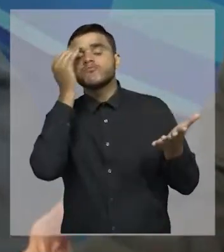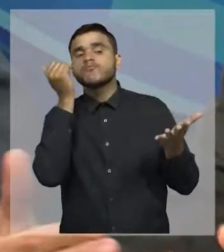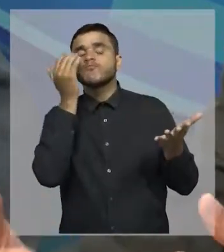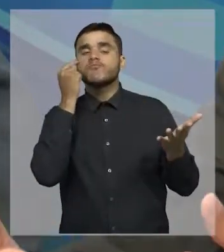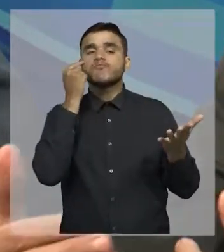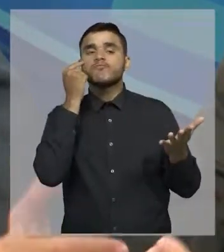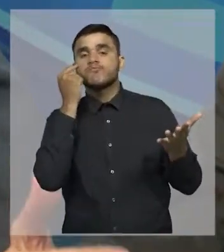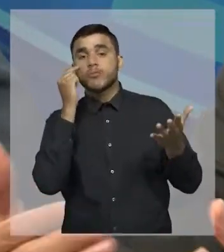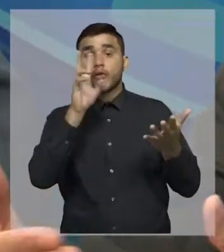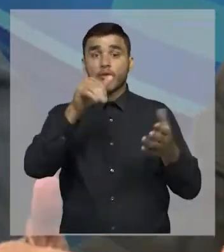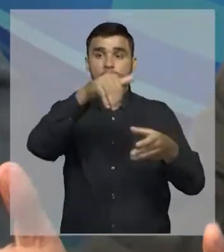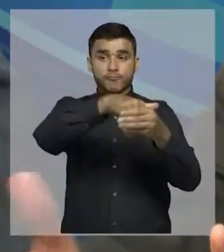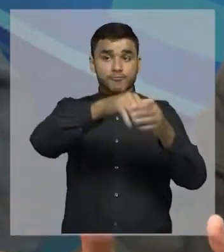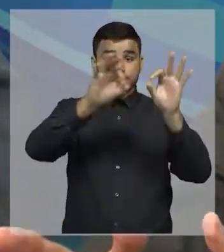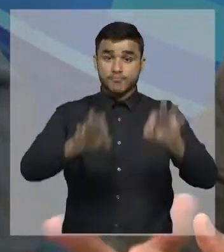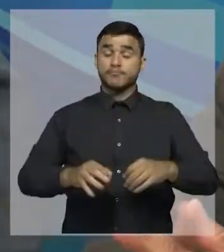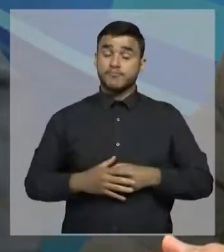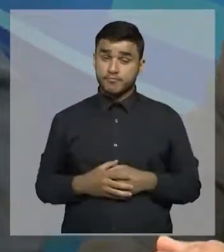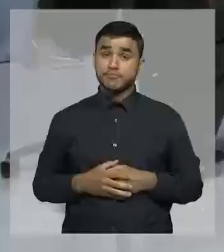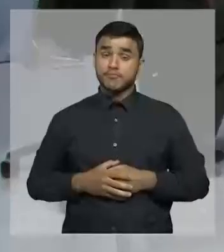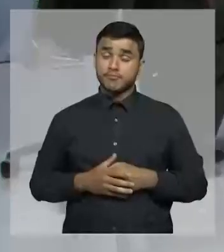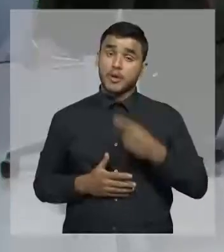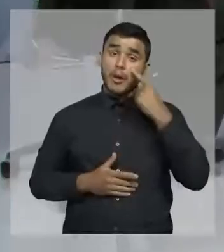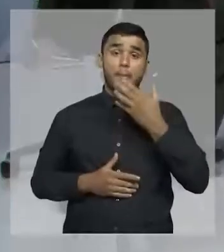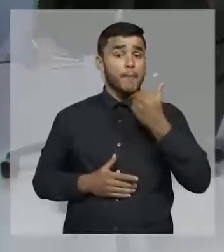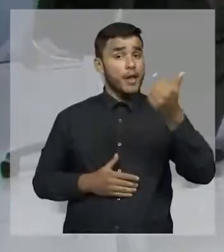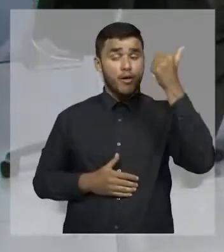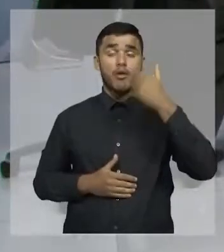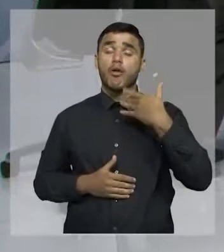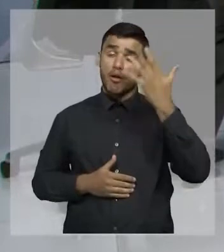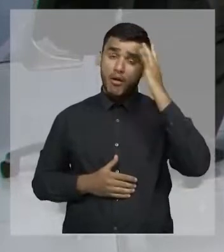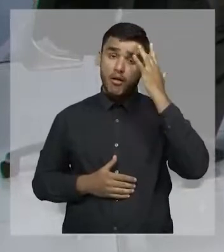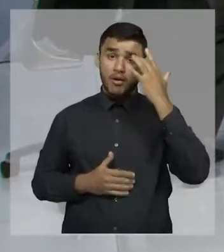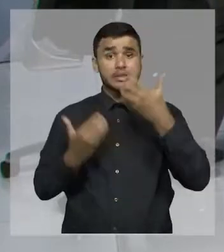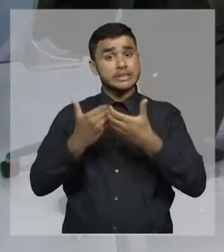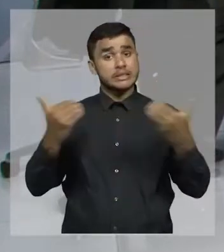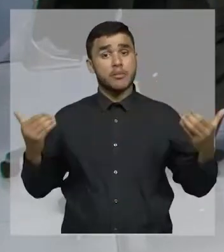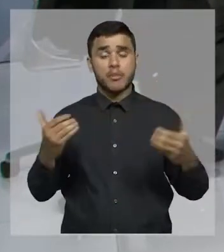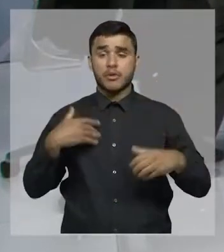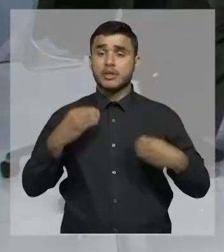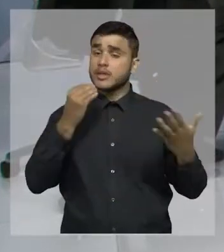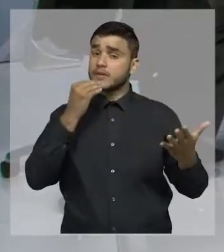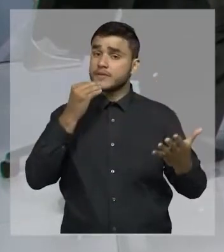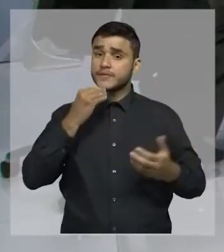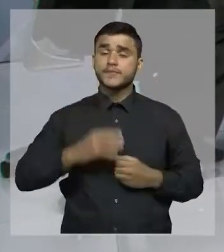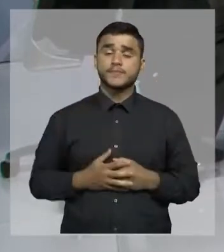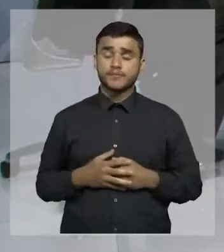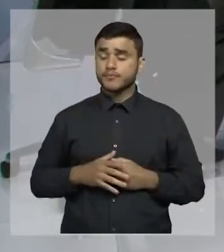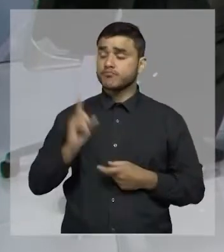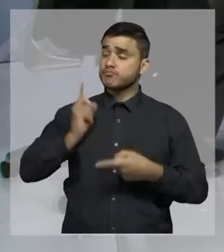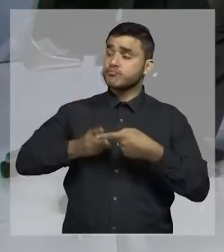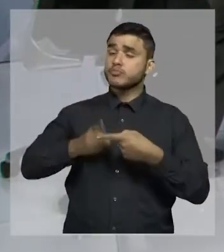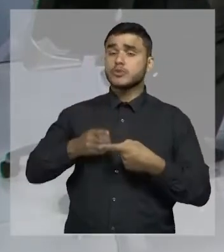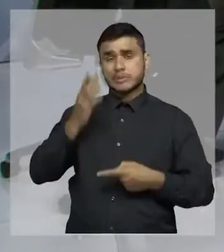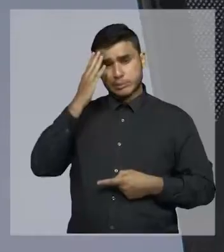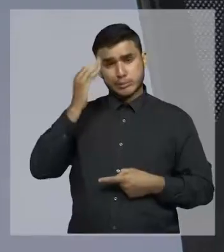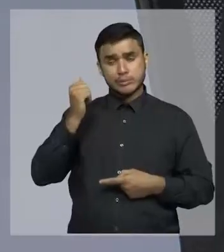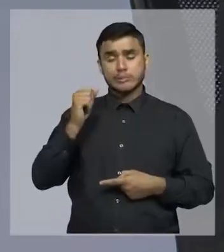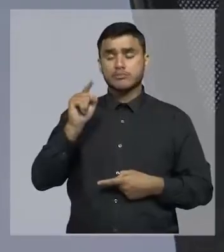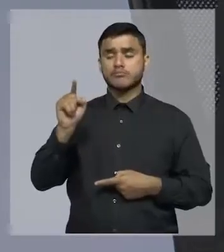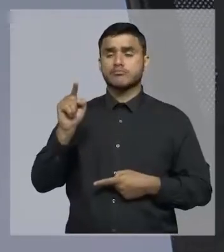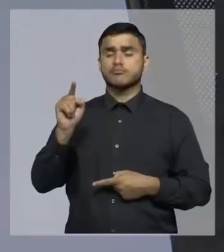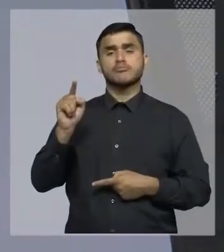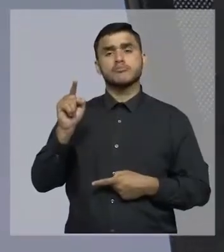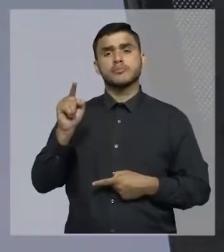e a fidelização entre representante e representante. Porque o executivo, o chefe do executivo no Brasil, tem um simbolismo